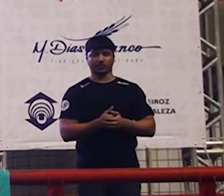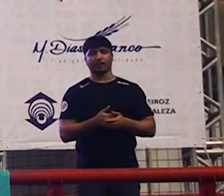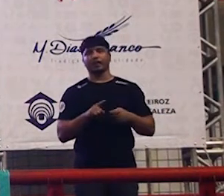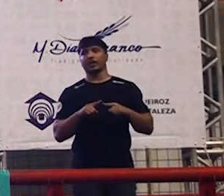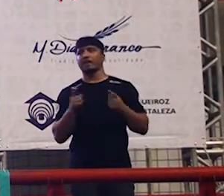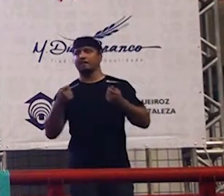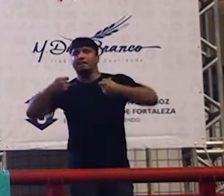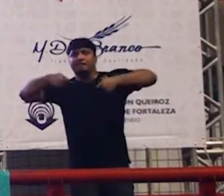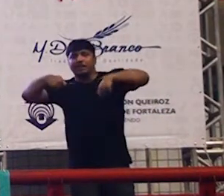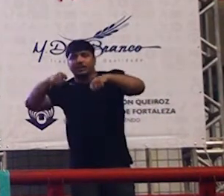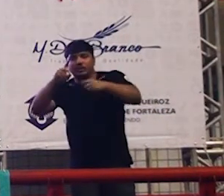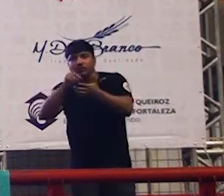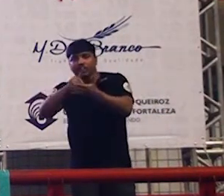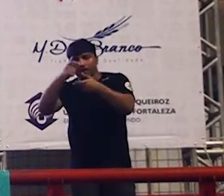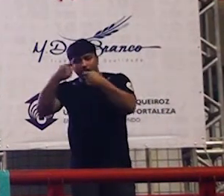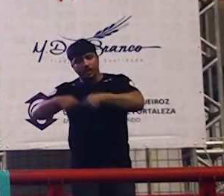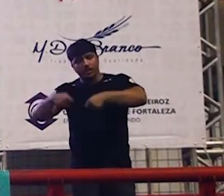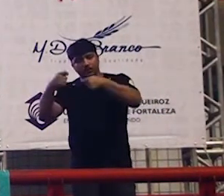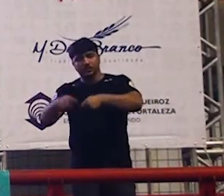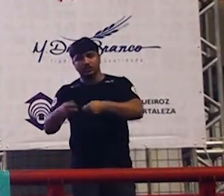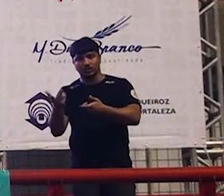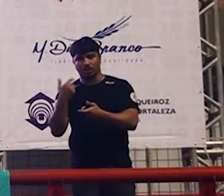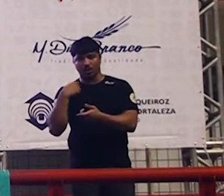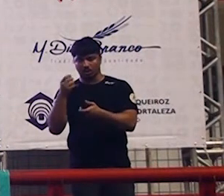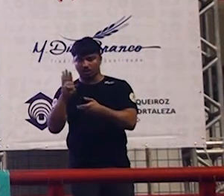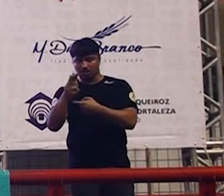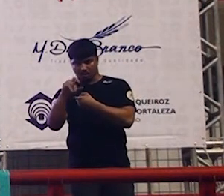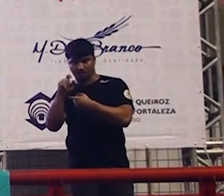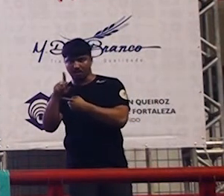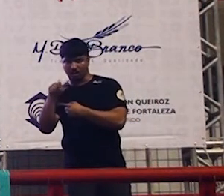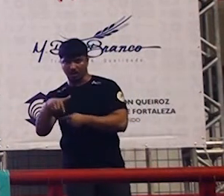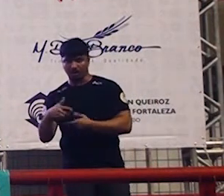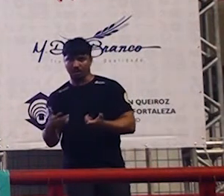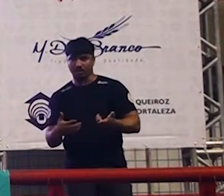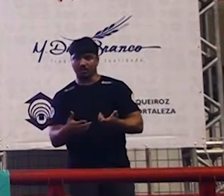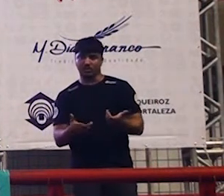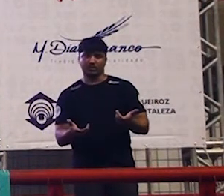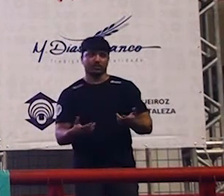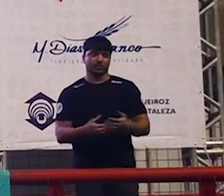Há necessidade de eu ter uma postura radical quando eu vou comentar uma matéria num blog?